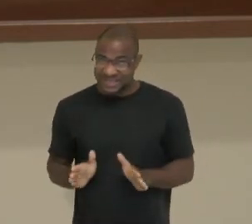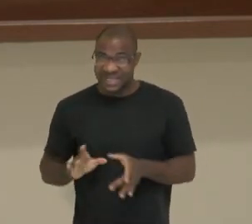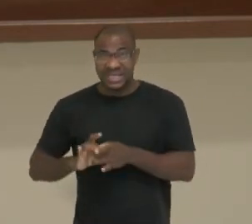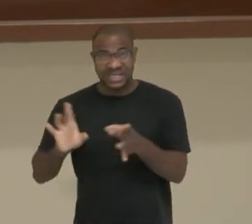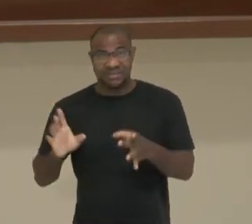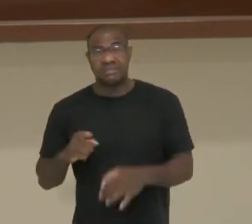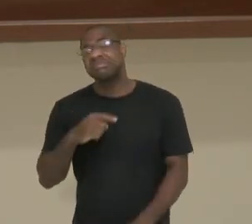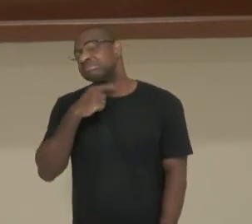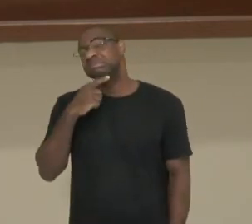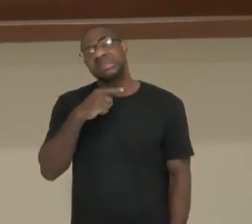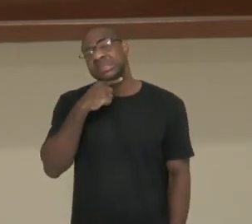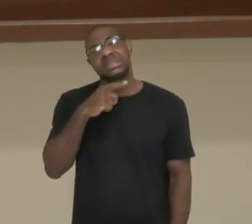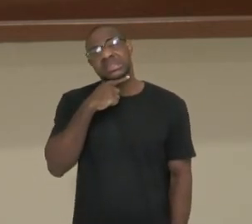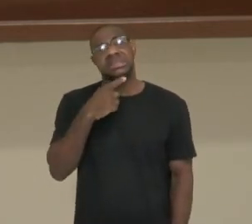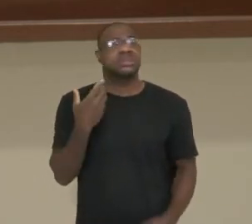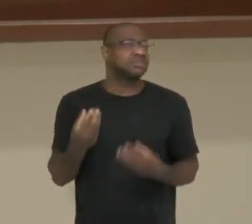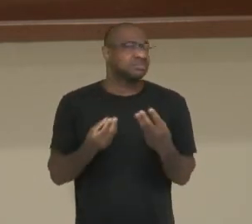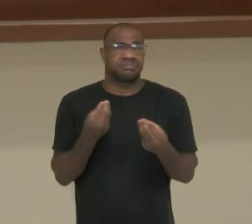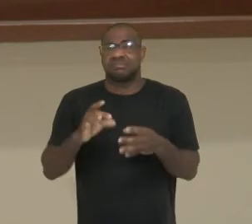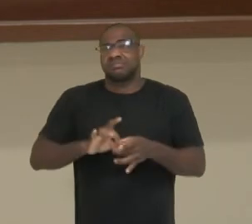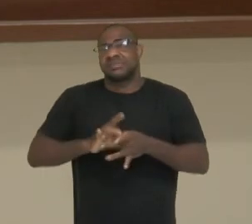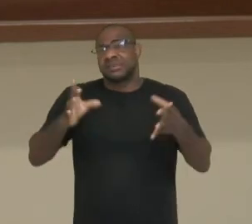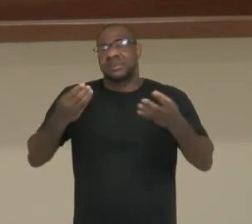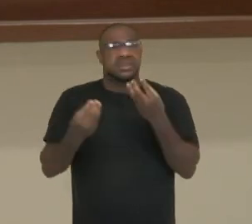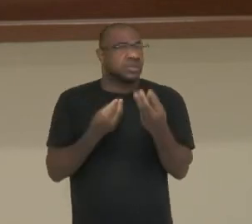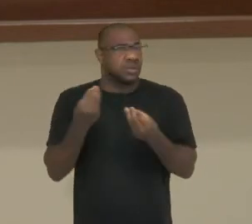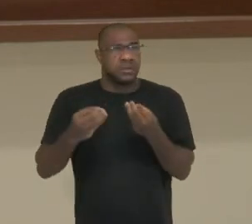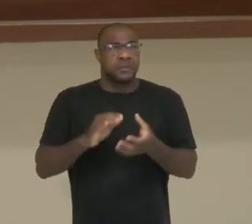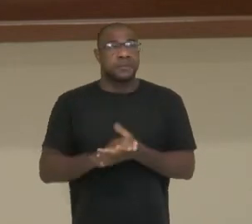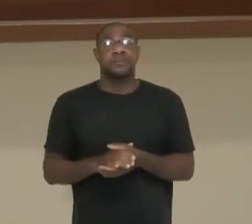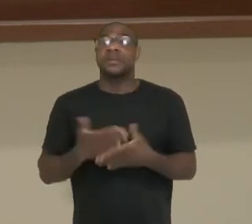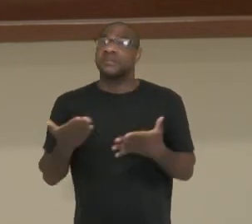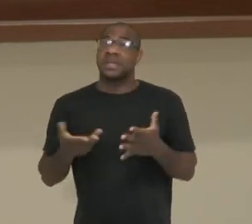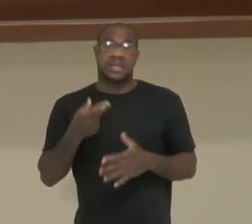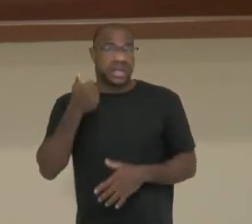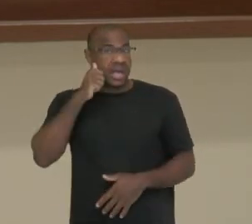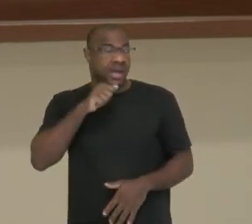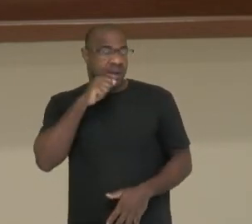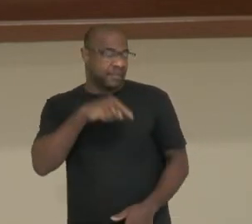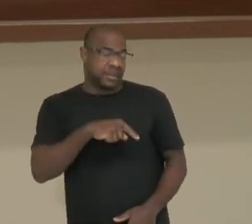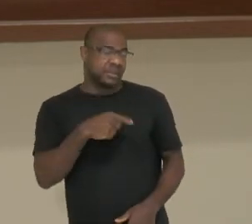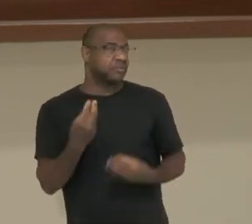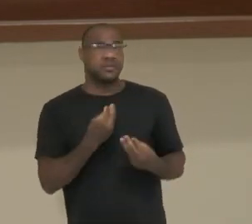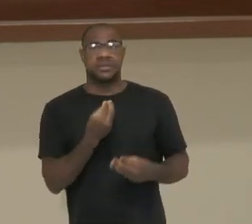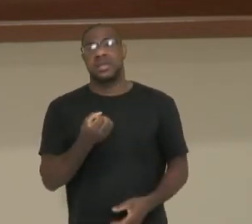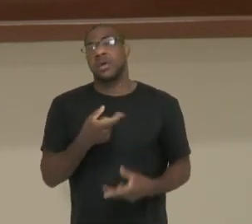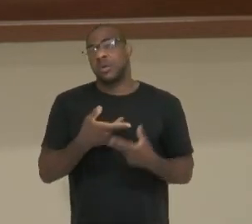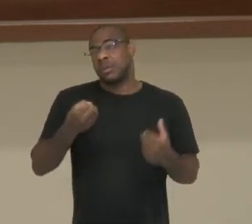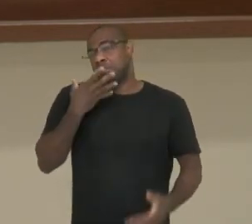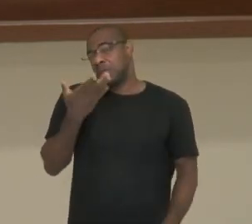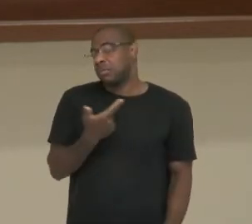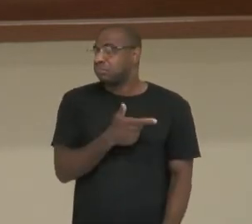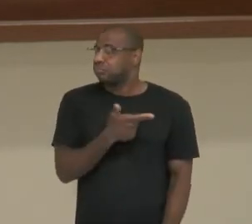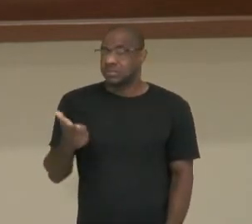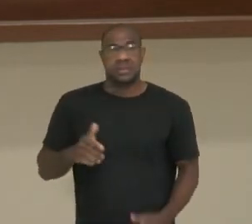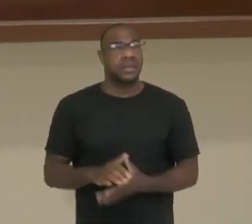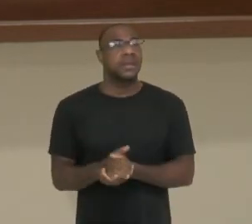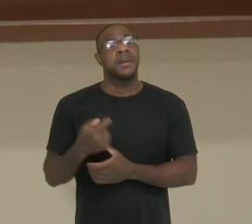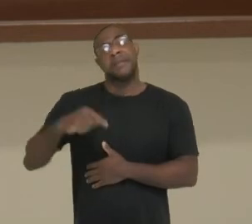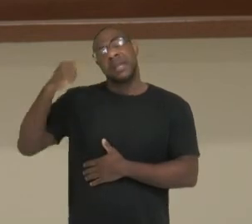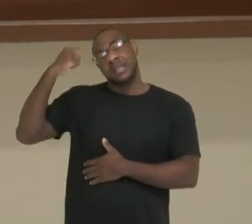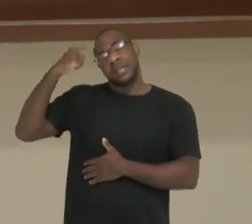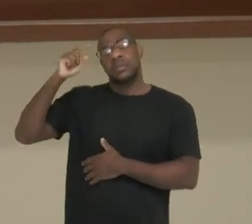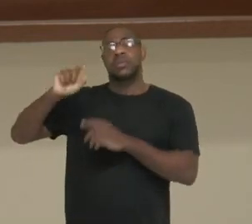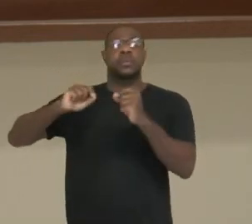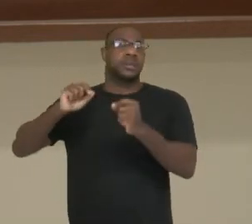não poderia, né, não podendo ter liberdade, já que a mãe escrava não trazia benefícios. Pensando também